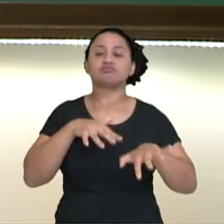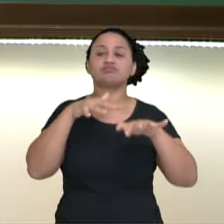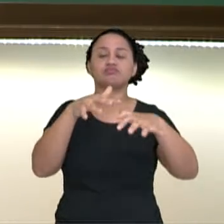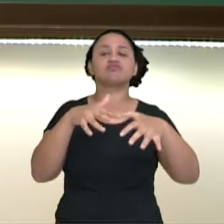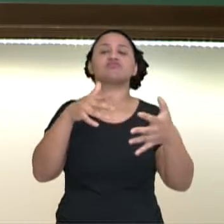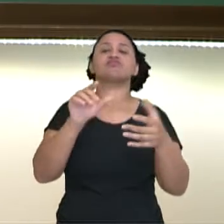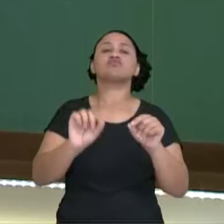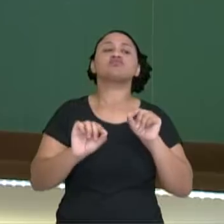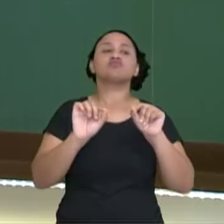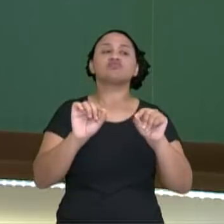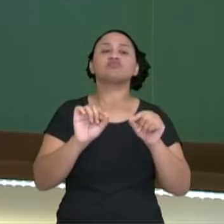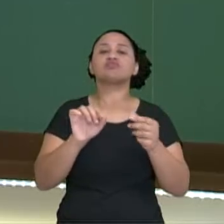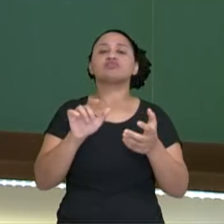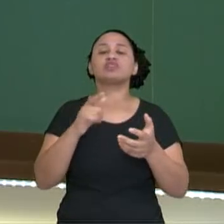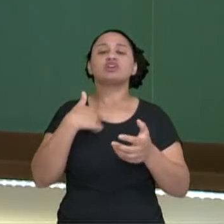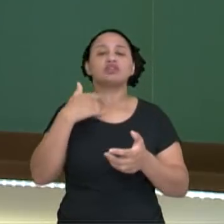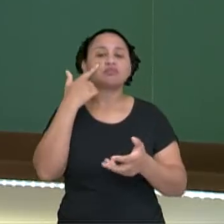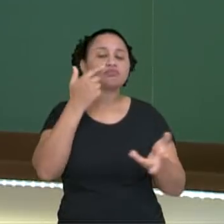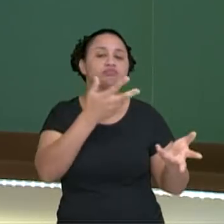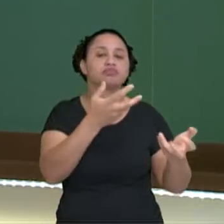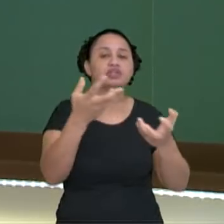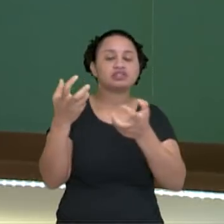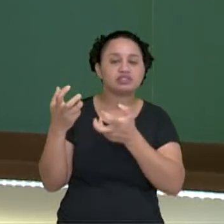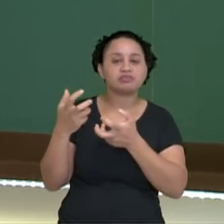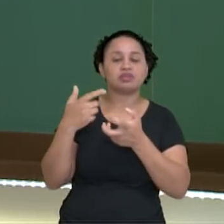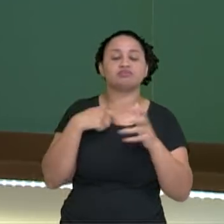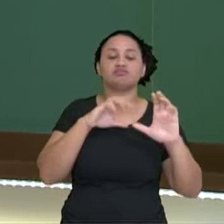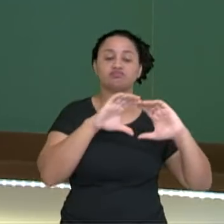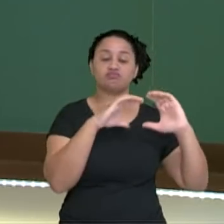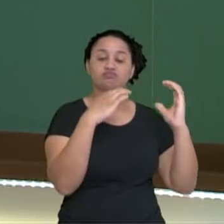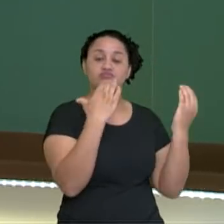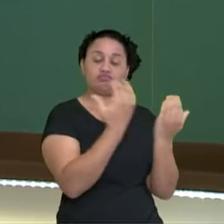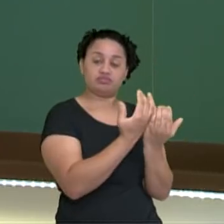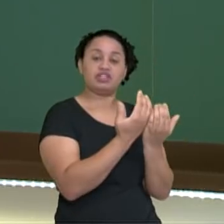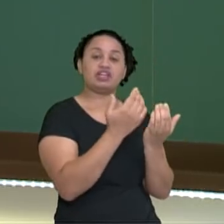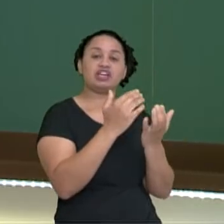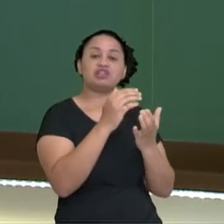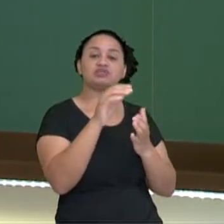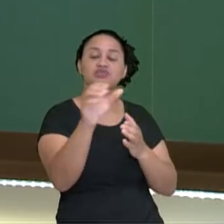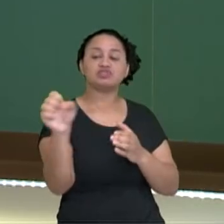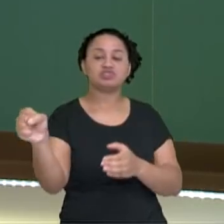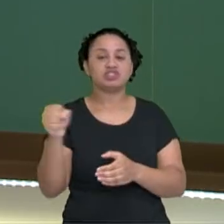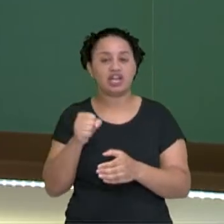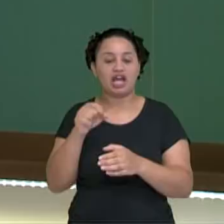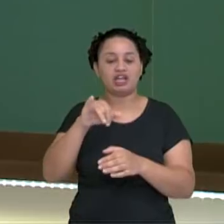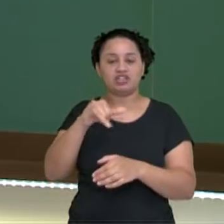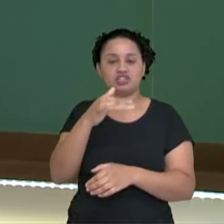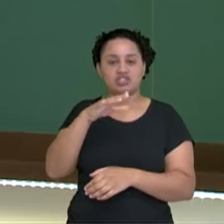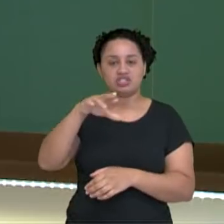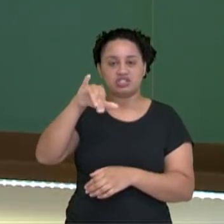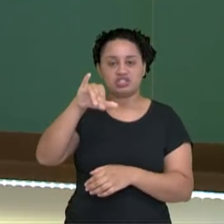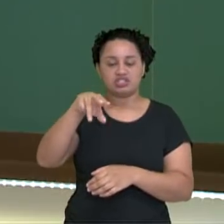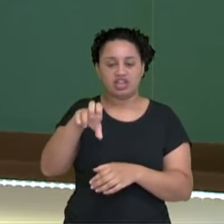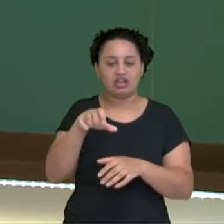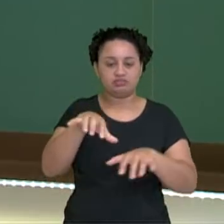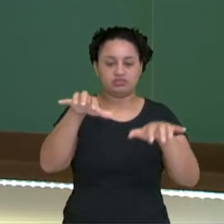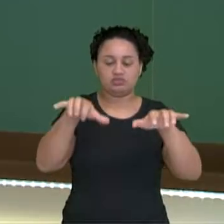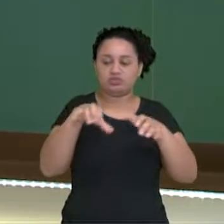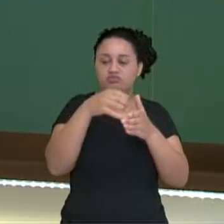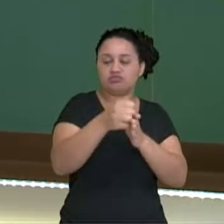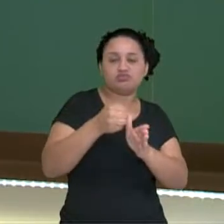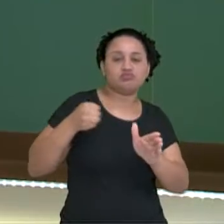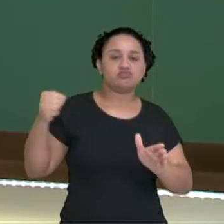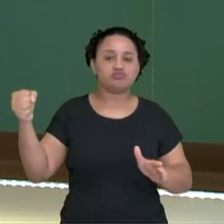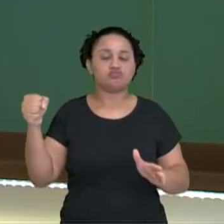todo em que nós vamos ver então o parlamento pretendendo retirar o Jaime II do trono, que nós vamos